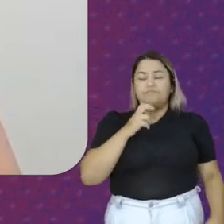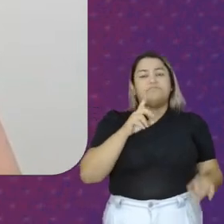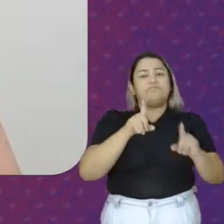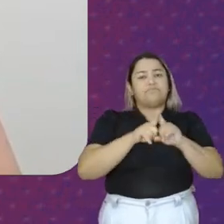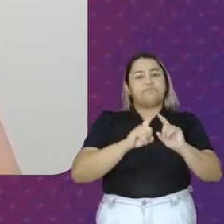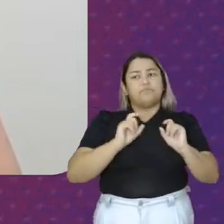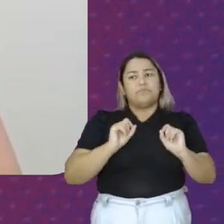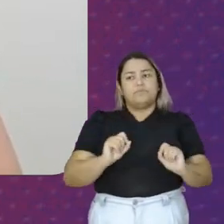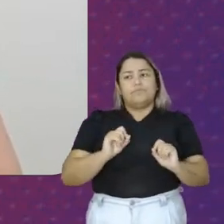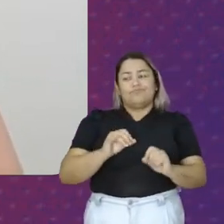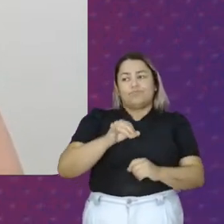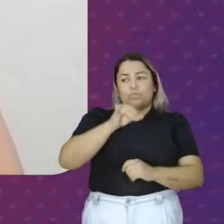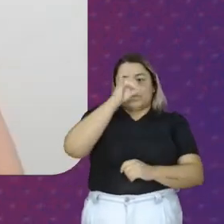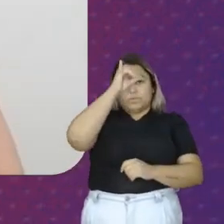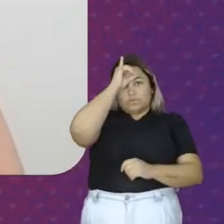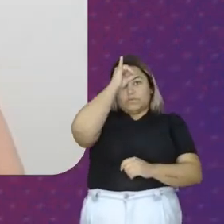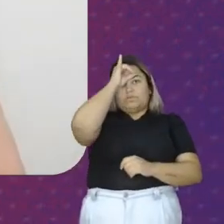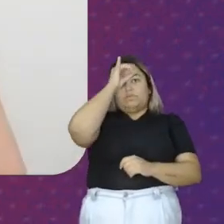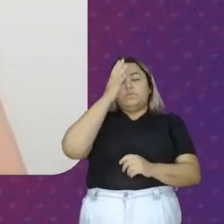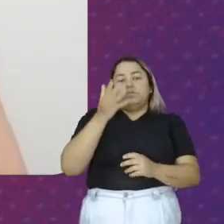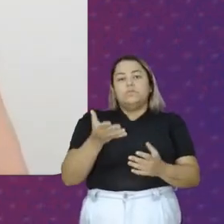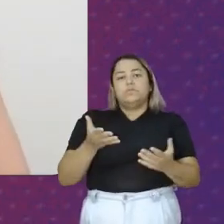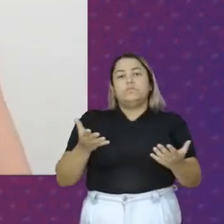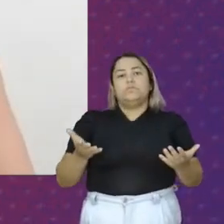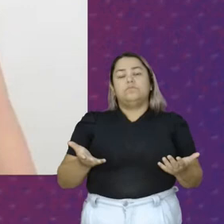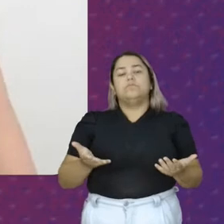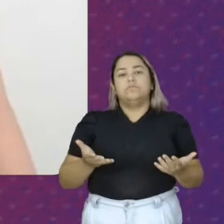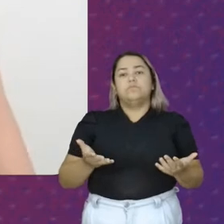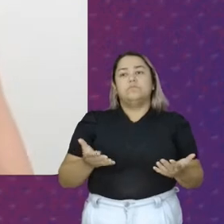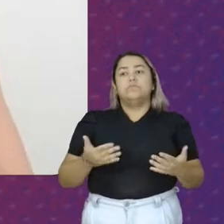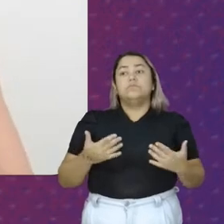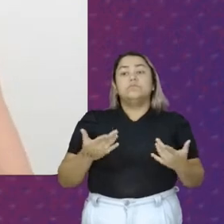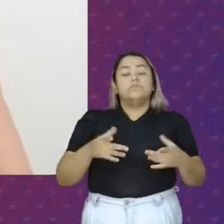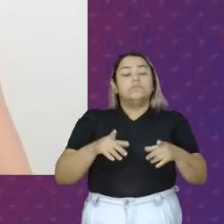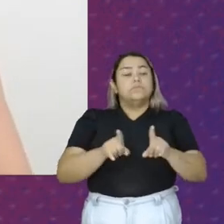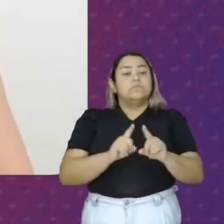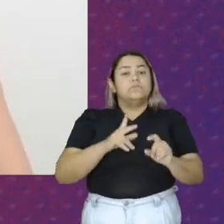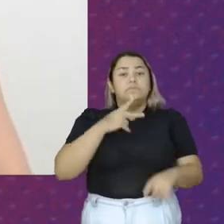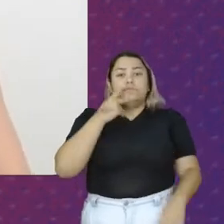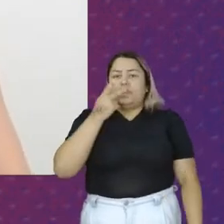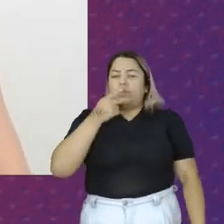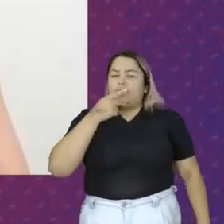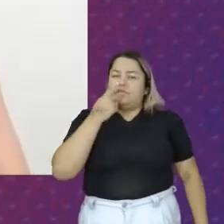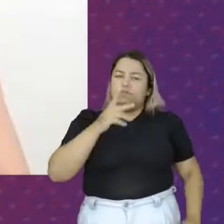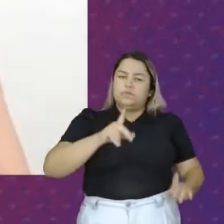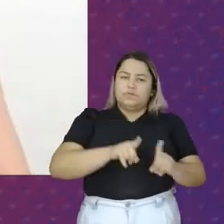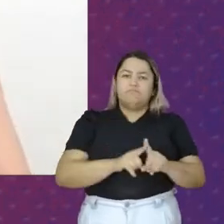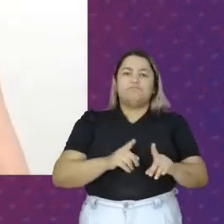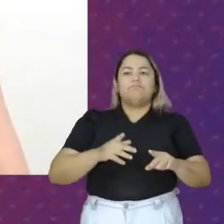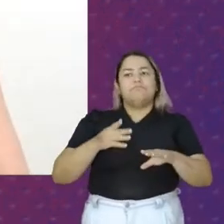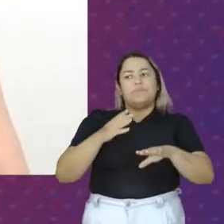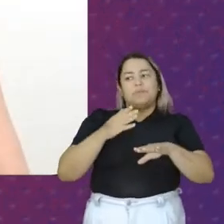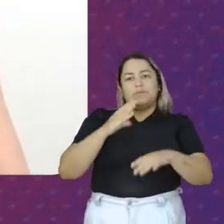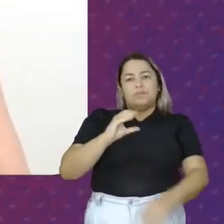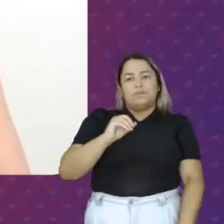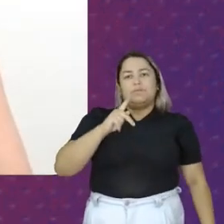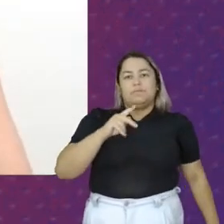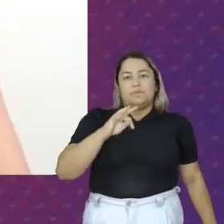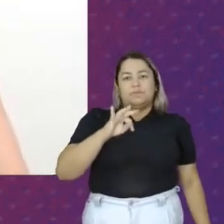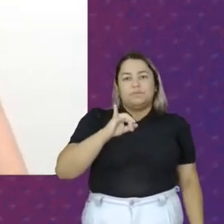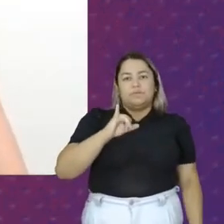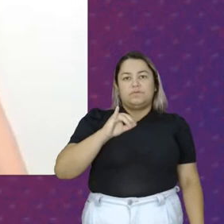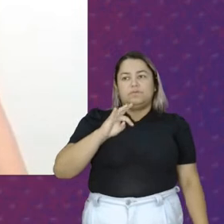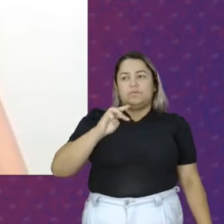sinônimo de ignorância. Então, essa é uma expressão altamente capacitista. Ah,